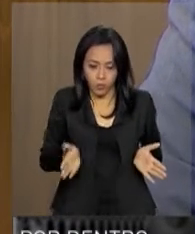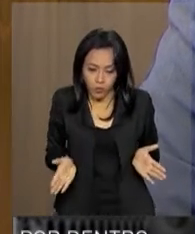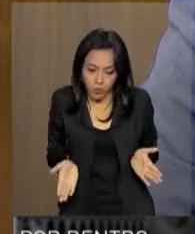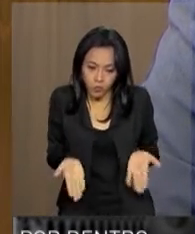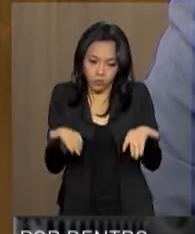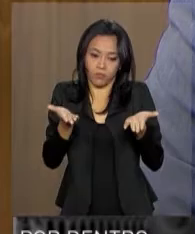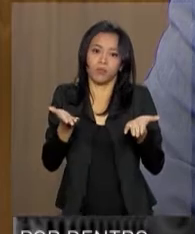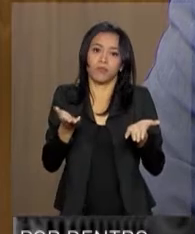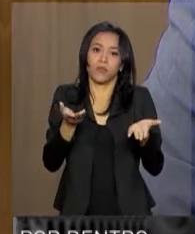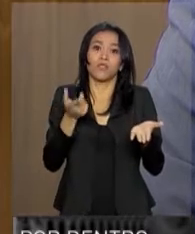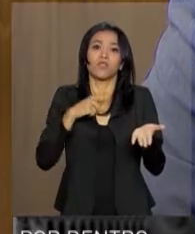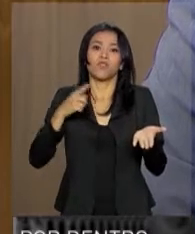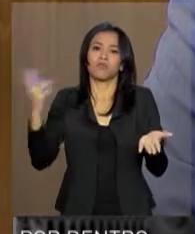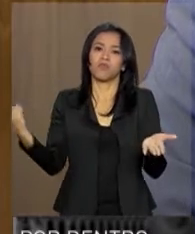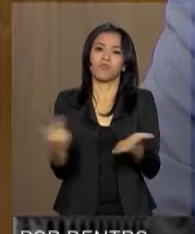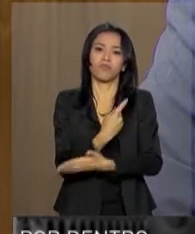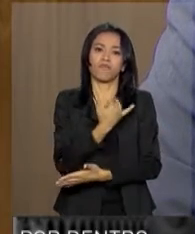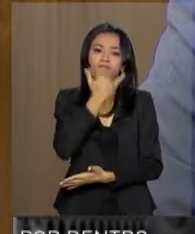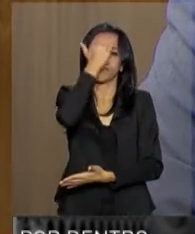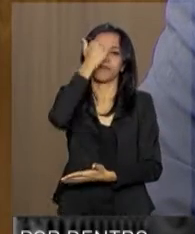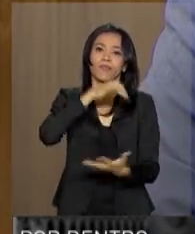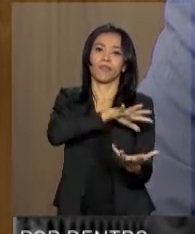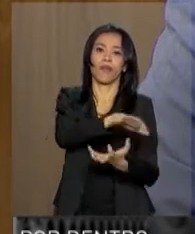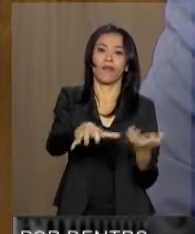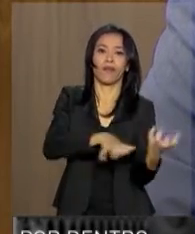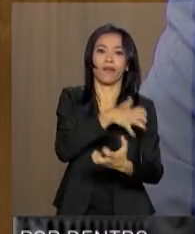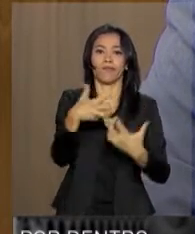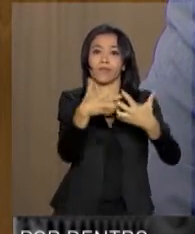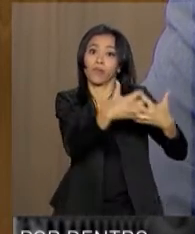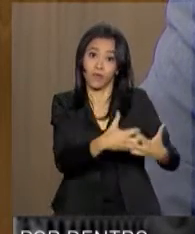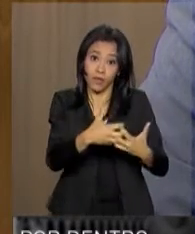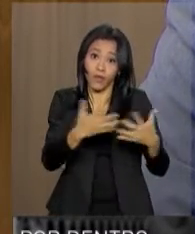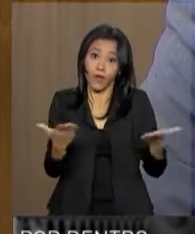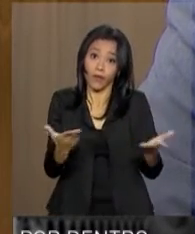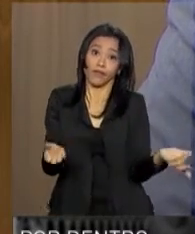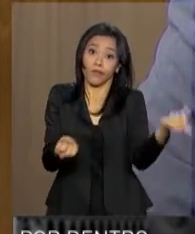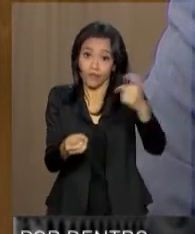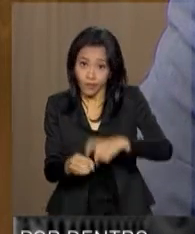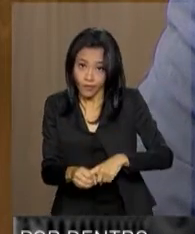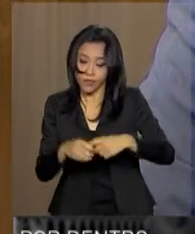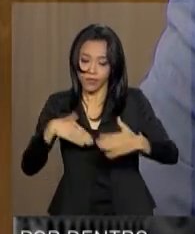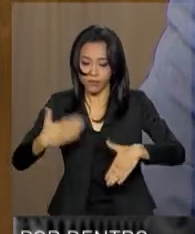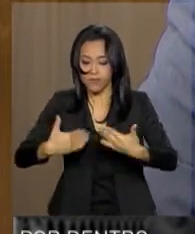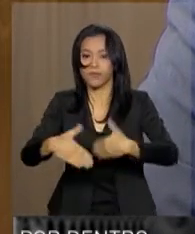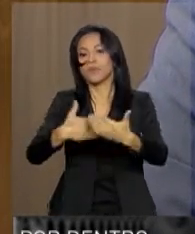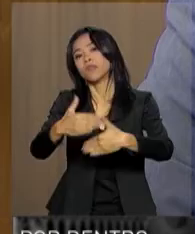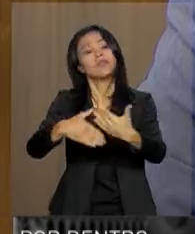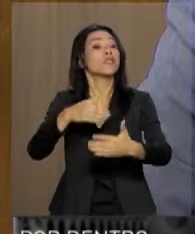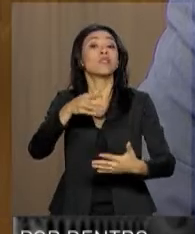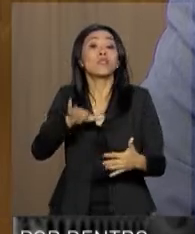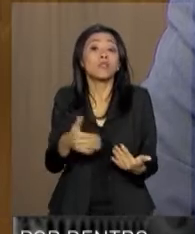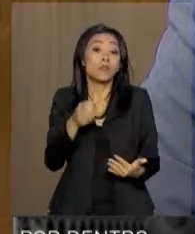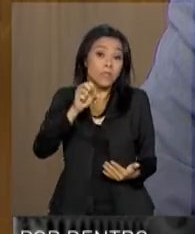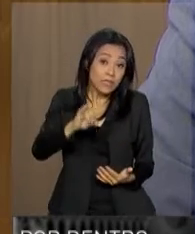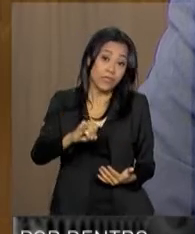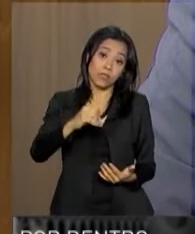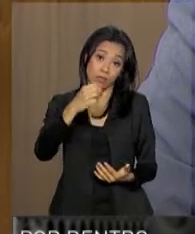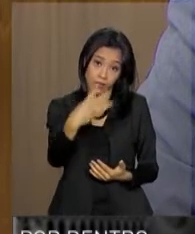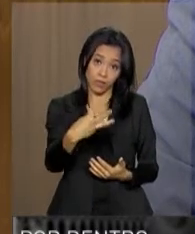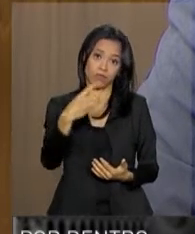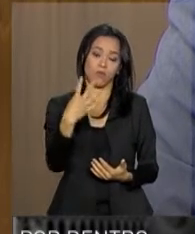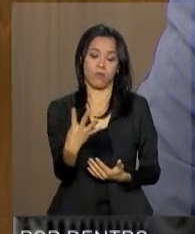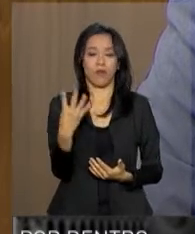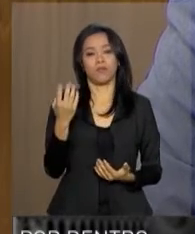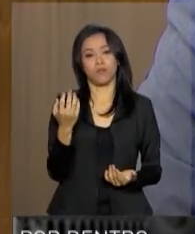dos caminhoneiros e agora a gente precisa retomar esse crescimento então se os 34 bilhões que ainda